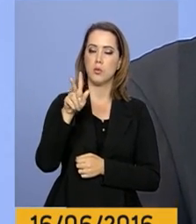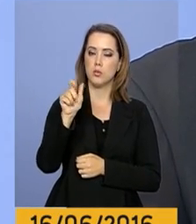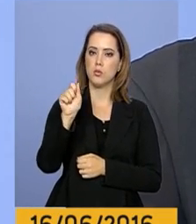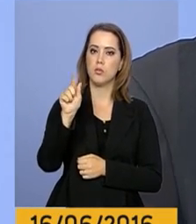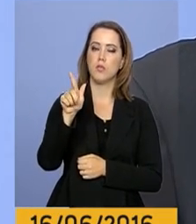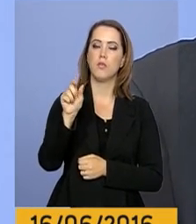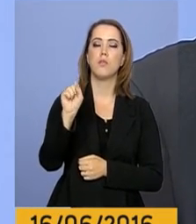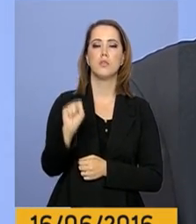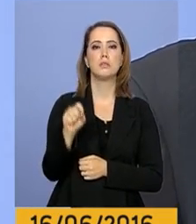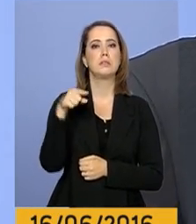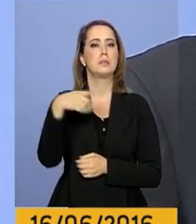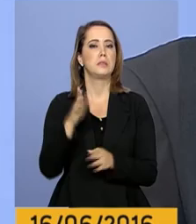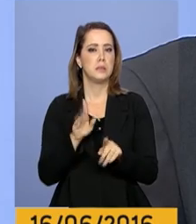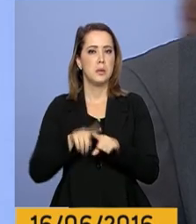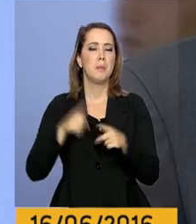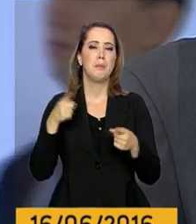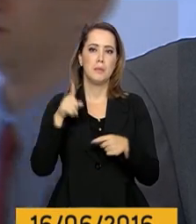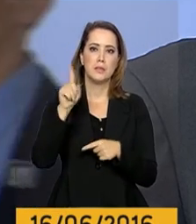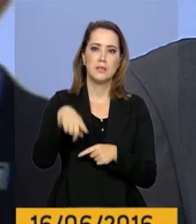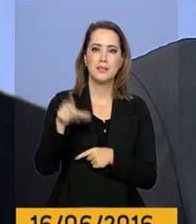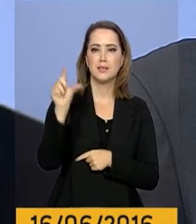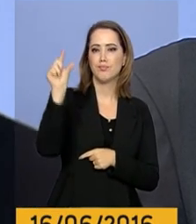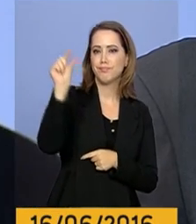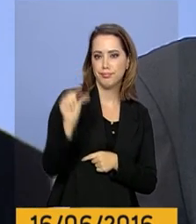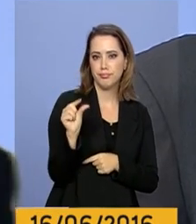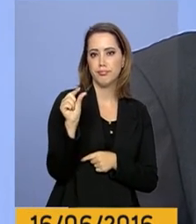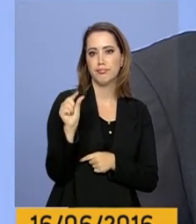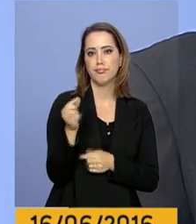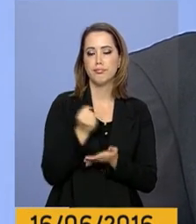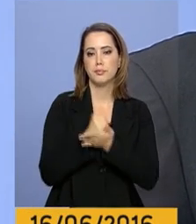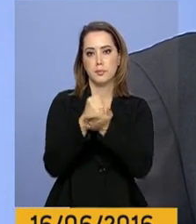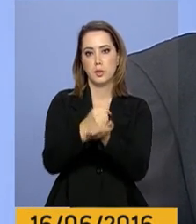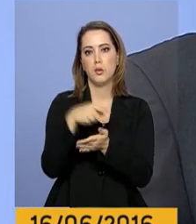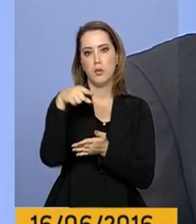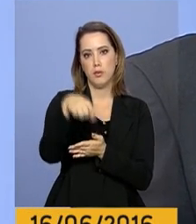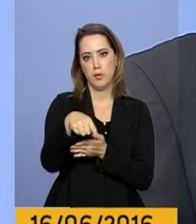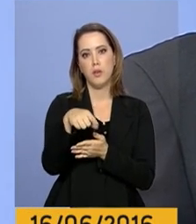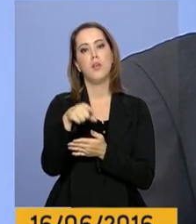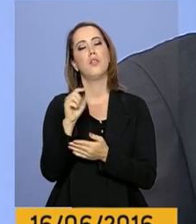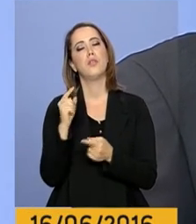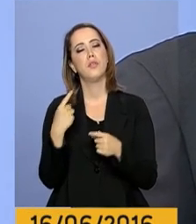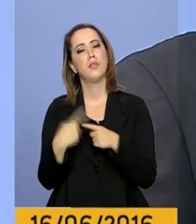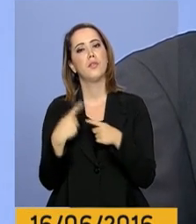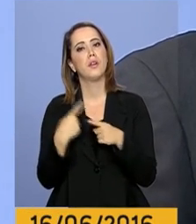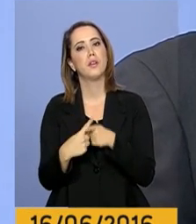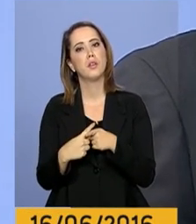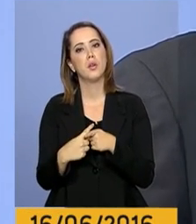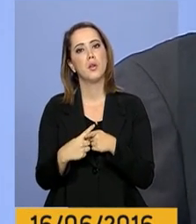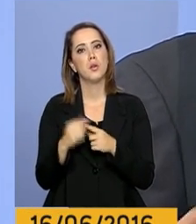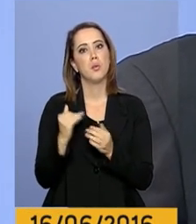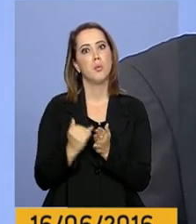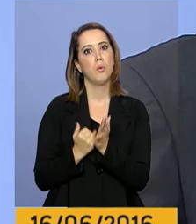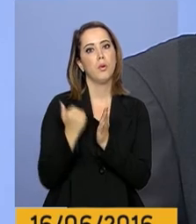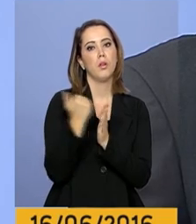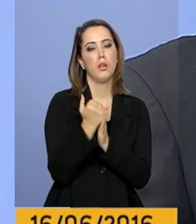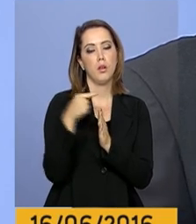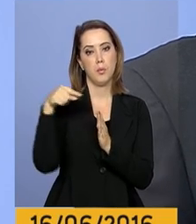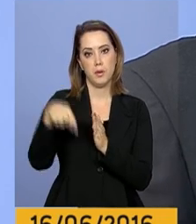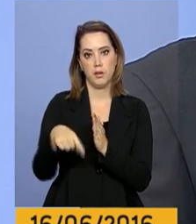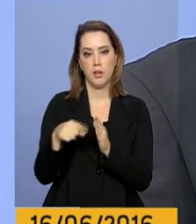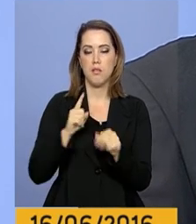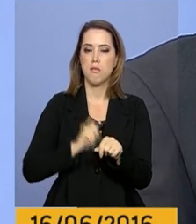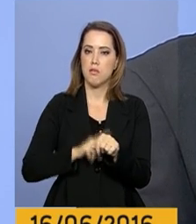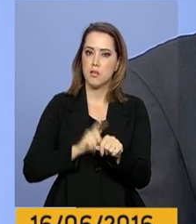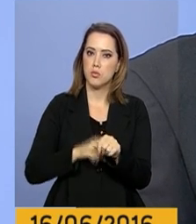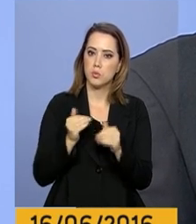é a menor oferta do fundo de financiamento. Por que, então, aumentar a demanda nesse momento, né,